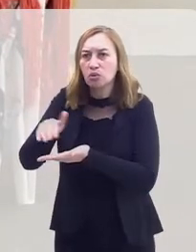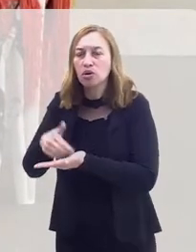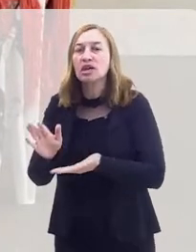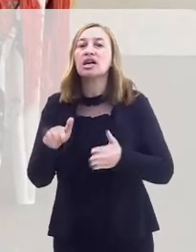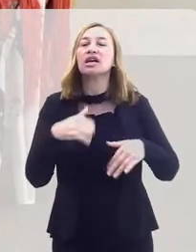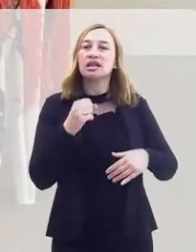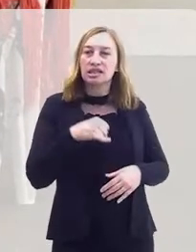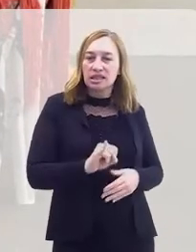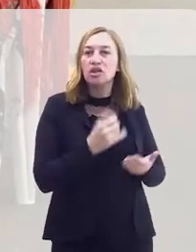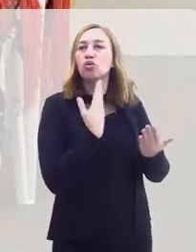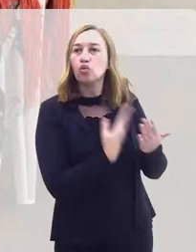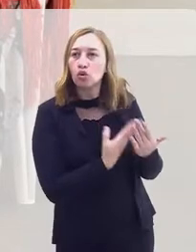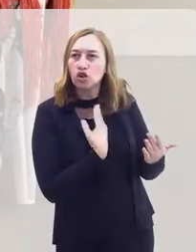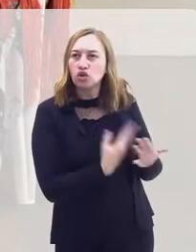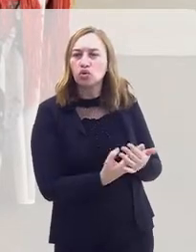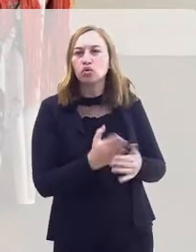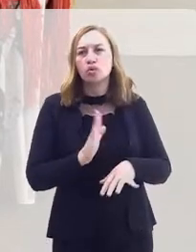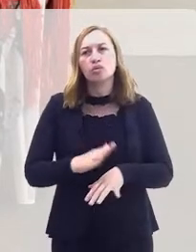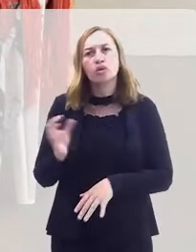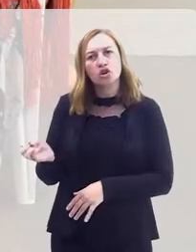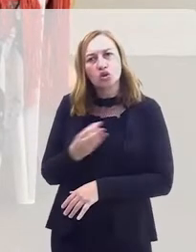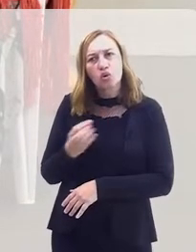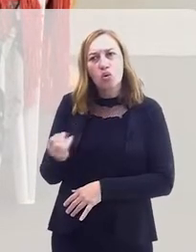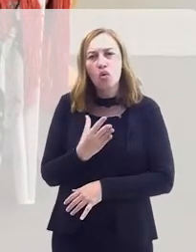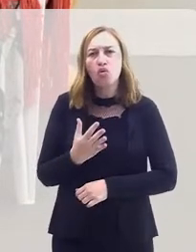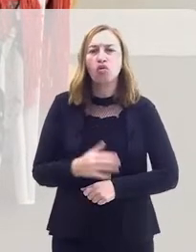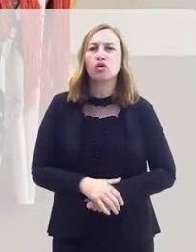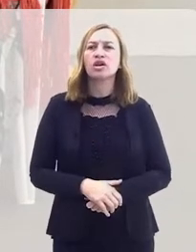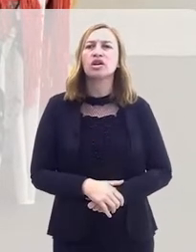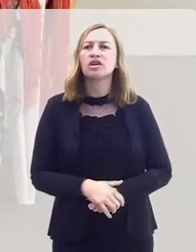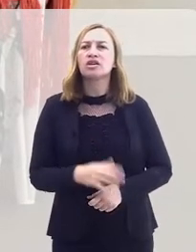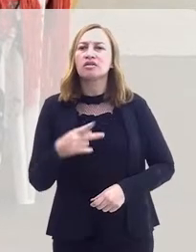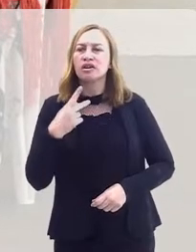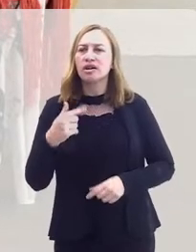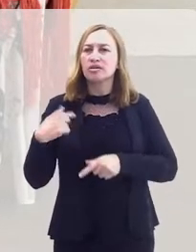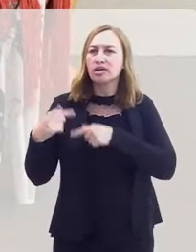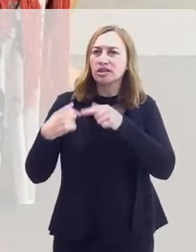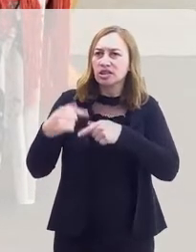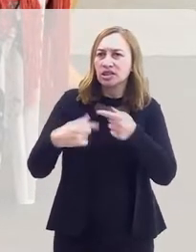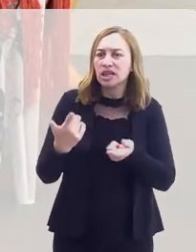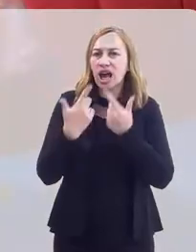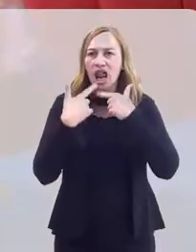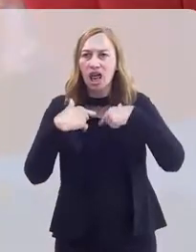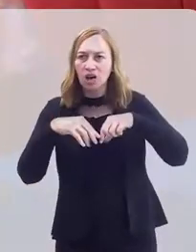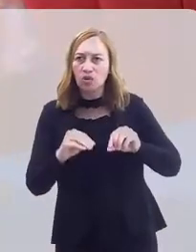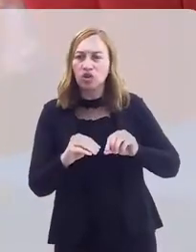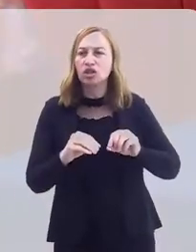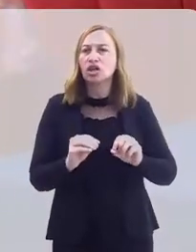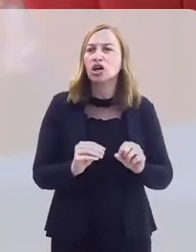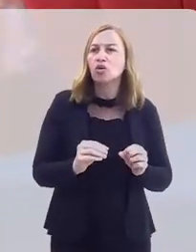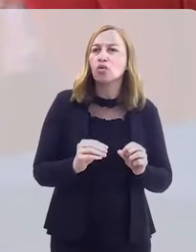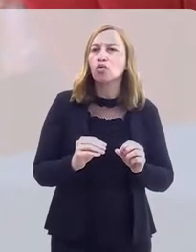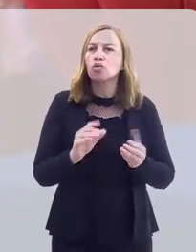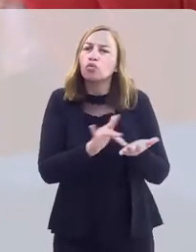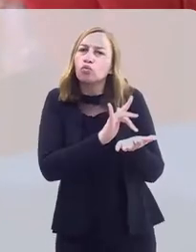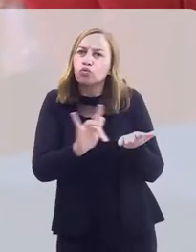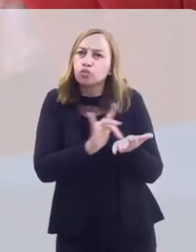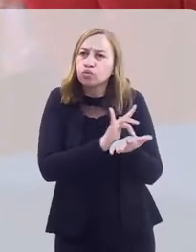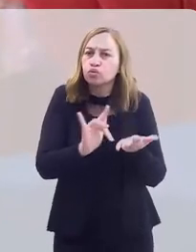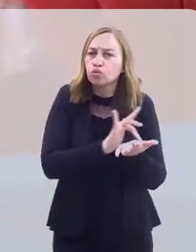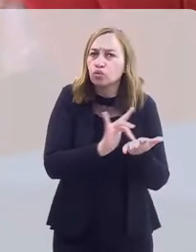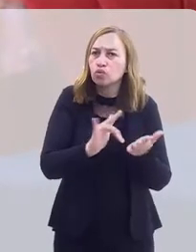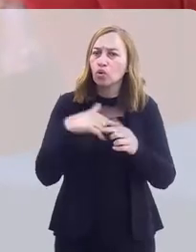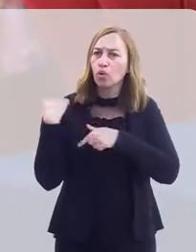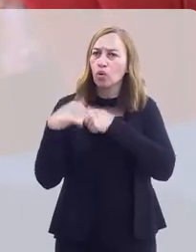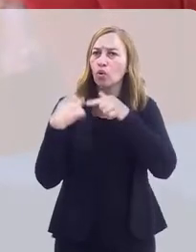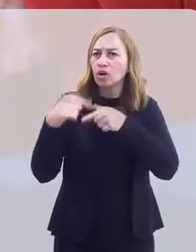os estudos, né, mais recentes informam que, pela genética e pela linguística, os ciganos.